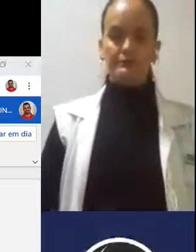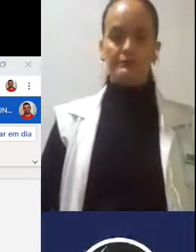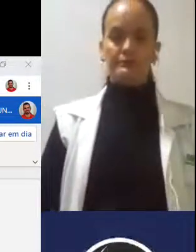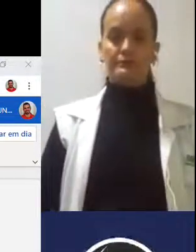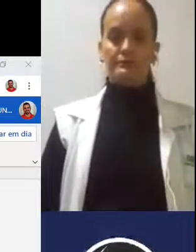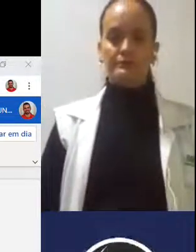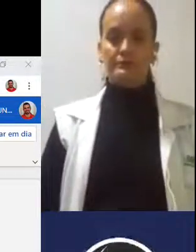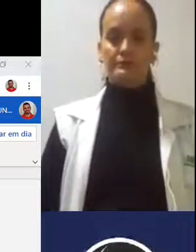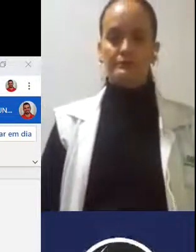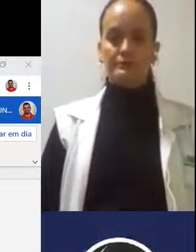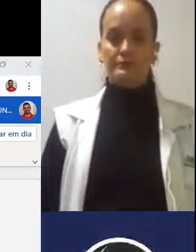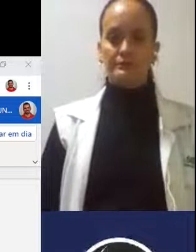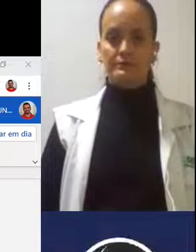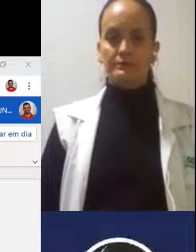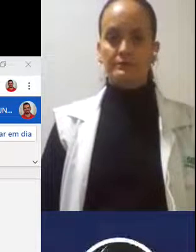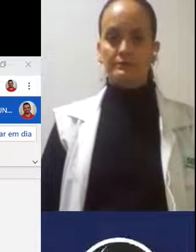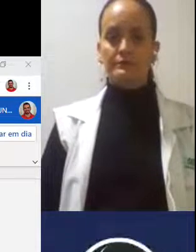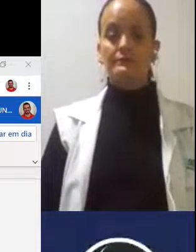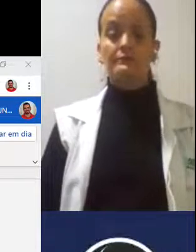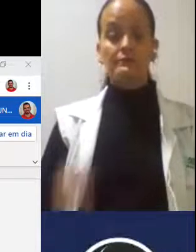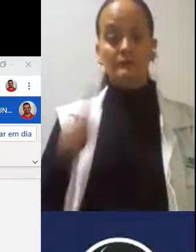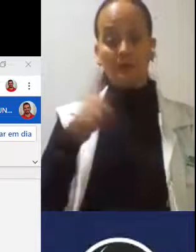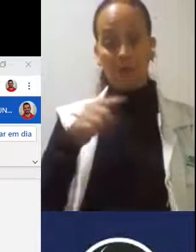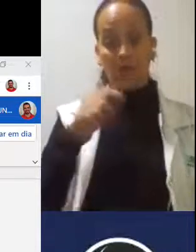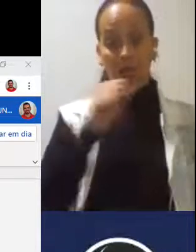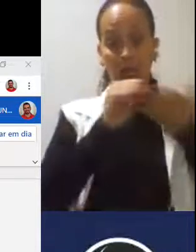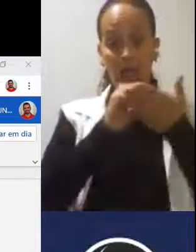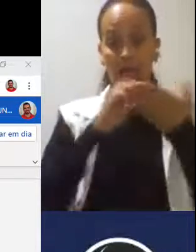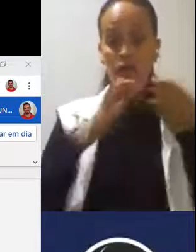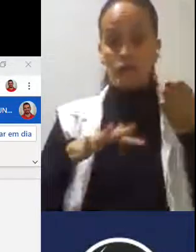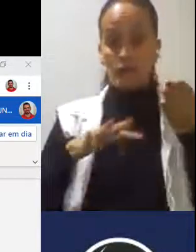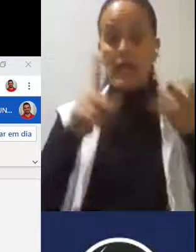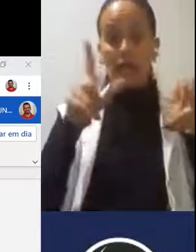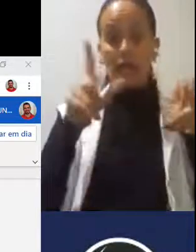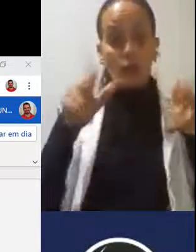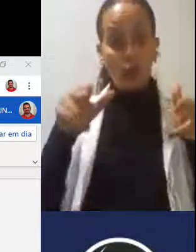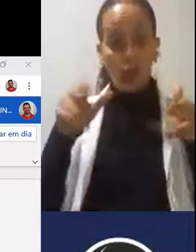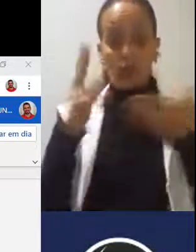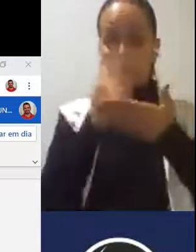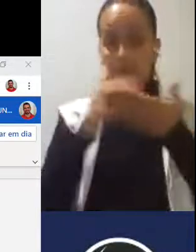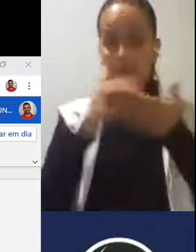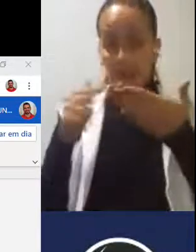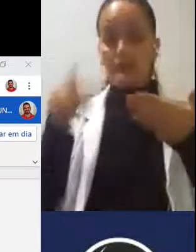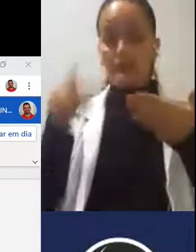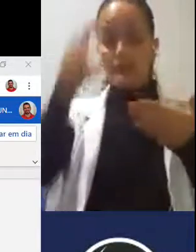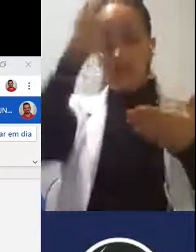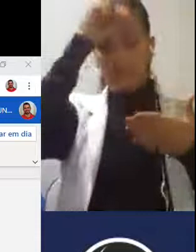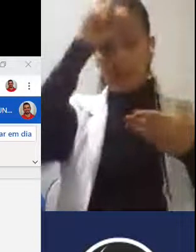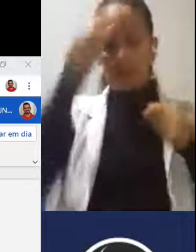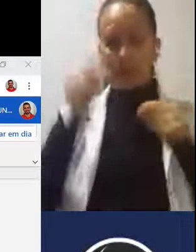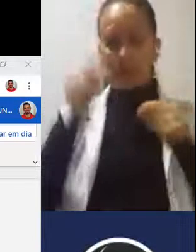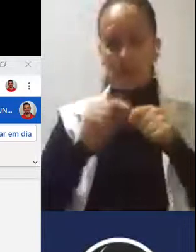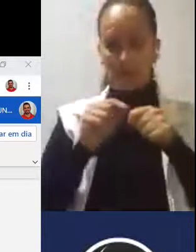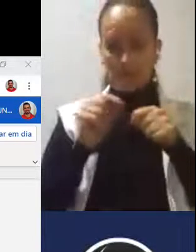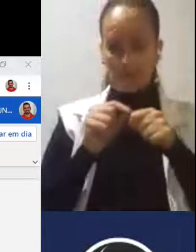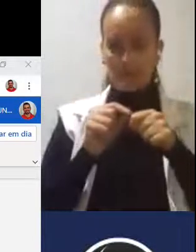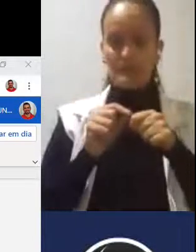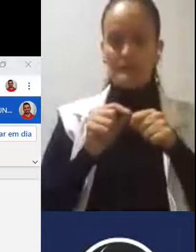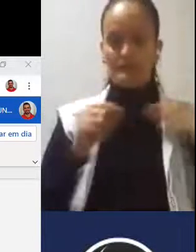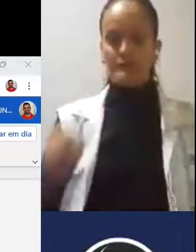na situação de aprendizagem, é esse tipo de ligação que está aí para vocês resolverem, certo? Então, vou copiar esse desenho